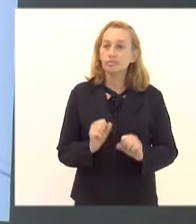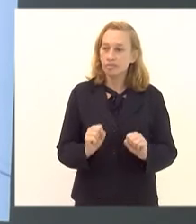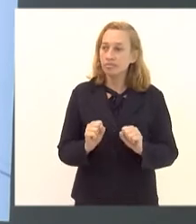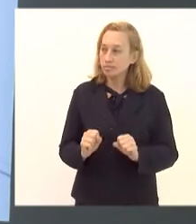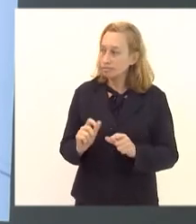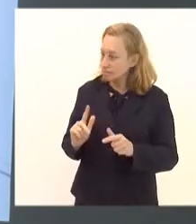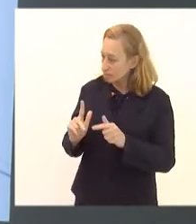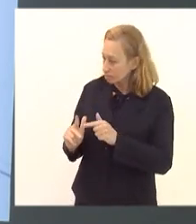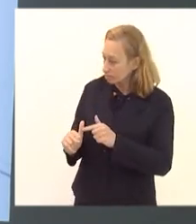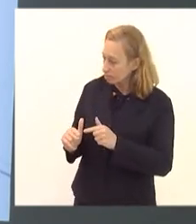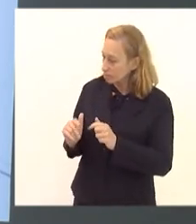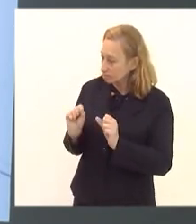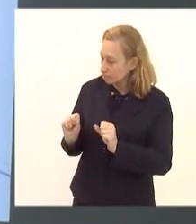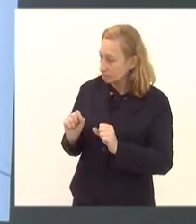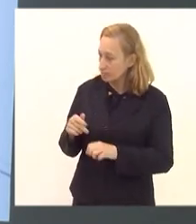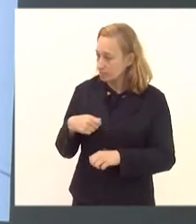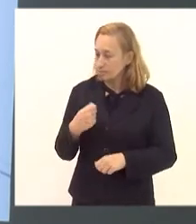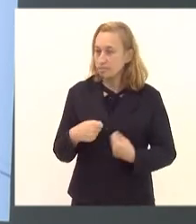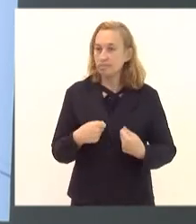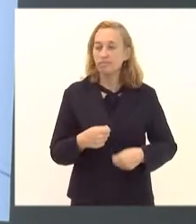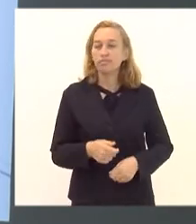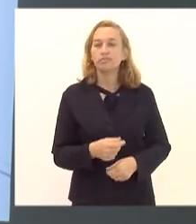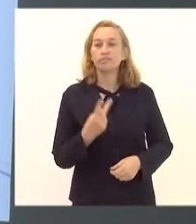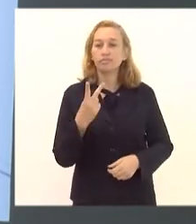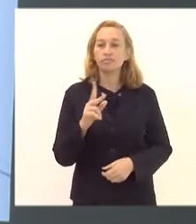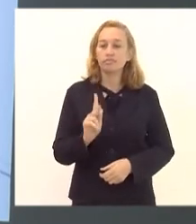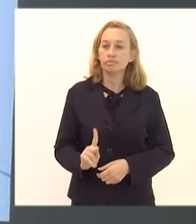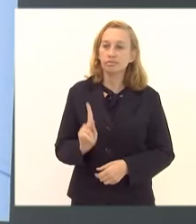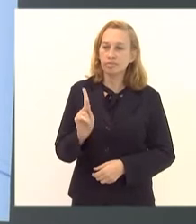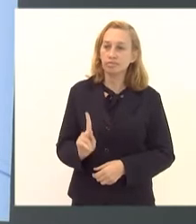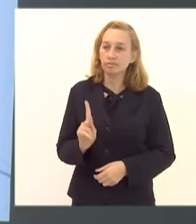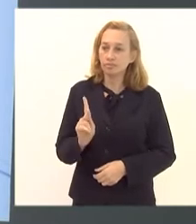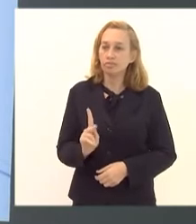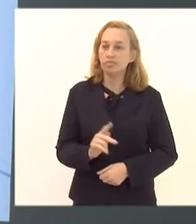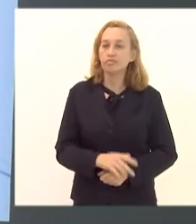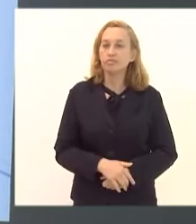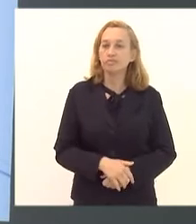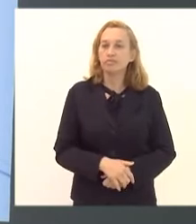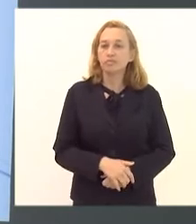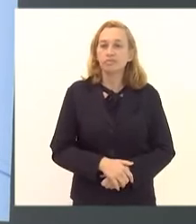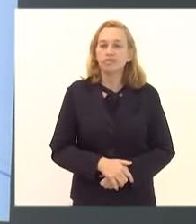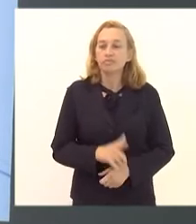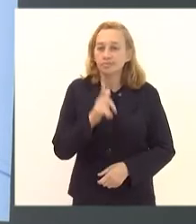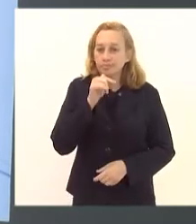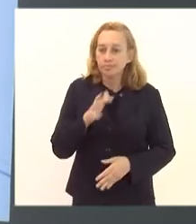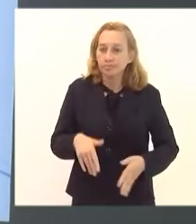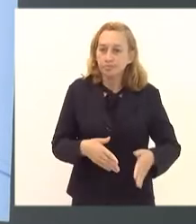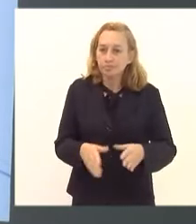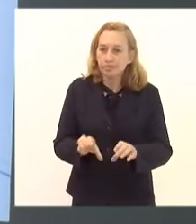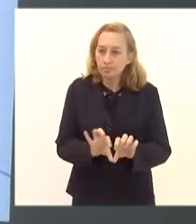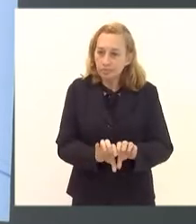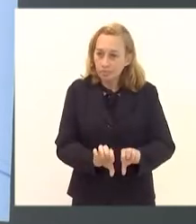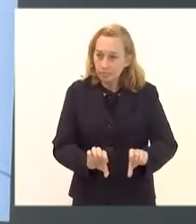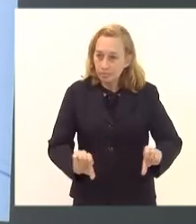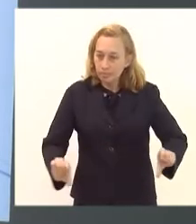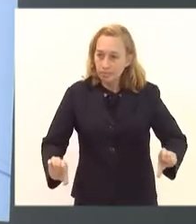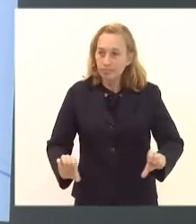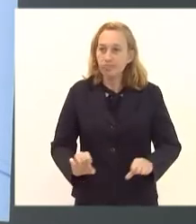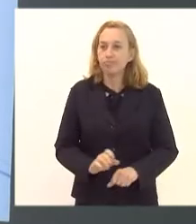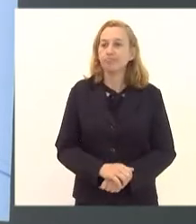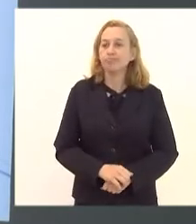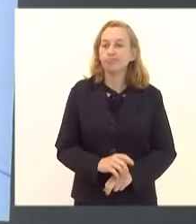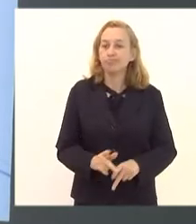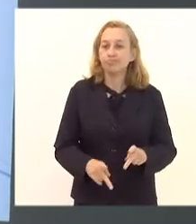quando você achar necessário. É, foram 2 quilômetros de... São 2 quilômetros de trecho do Rio Roncador que vão ser canalizados. Tá a